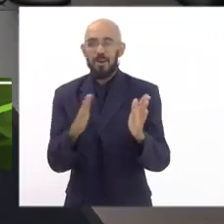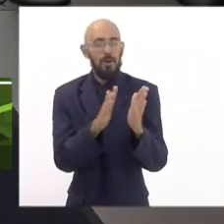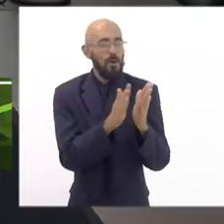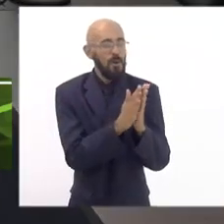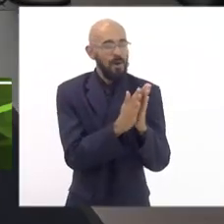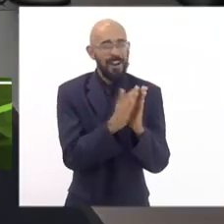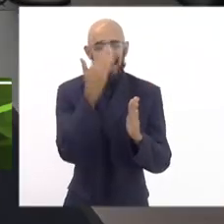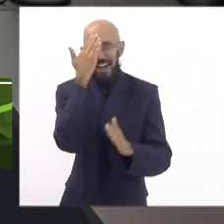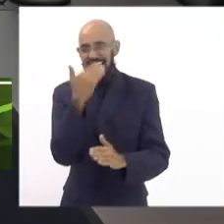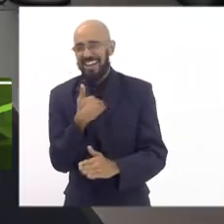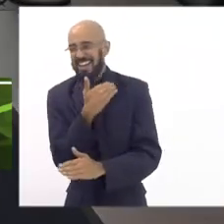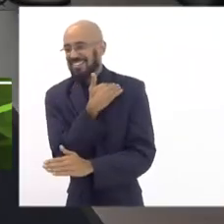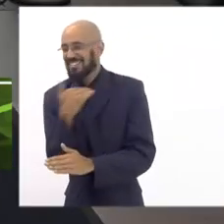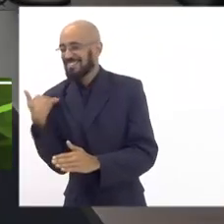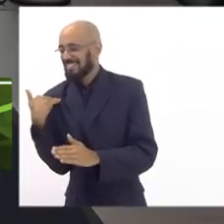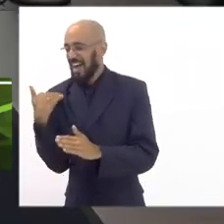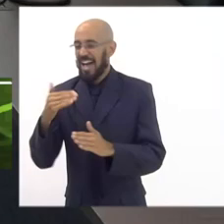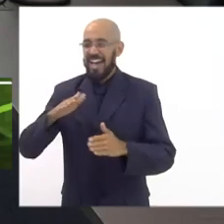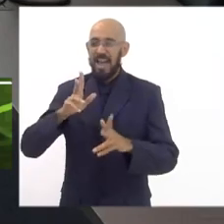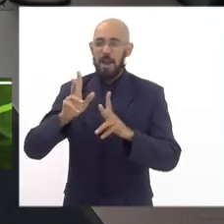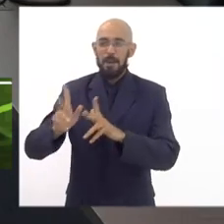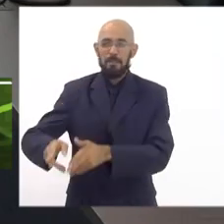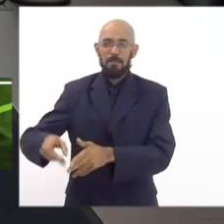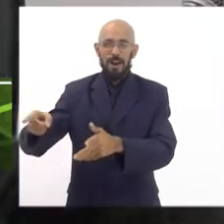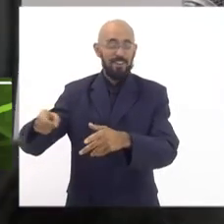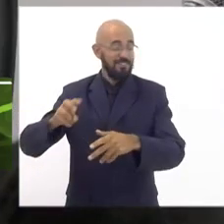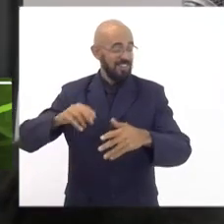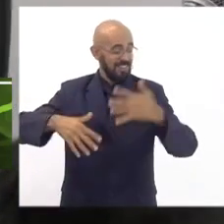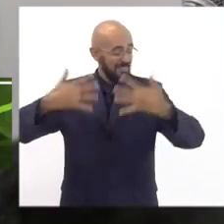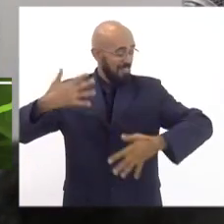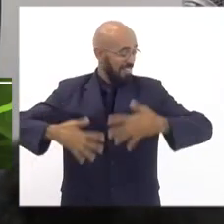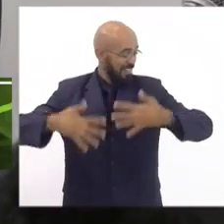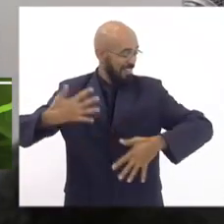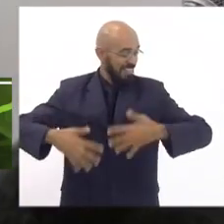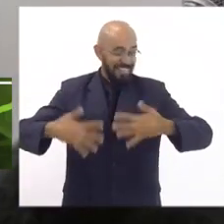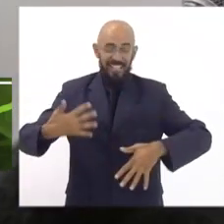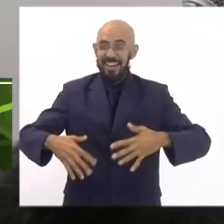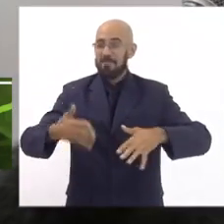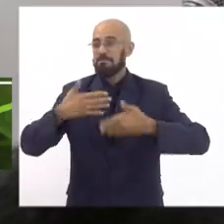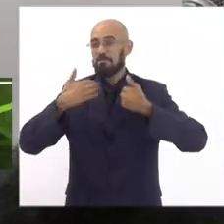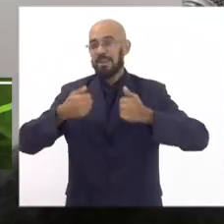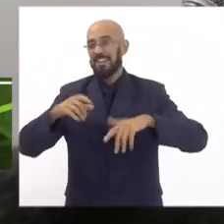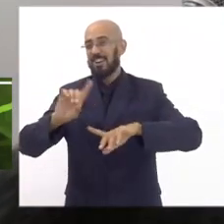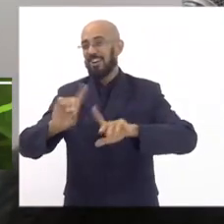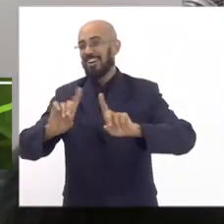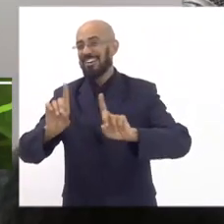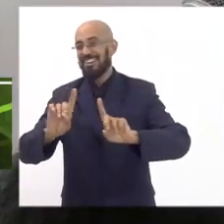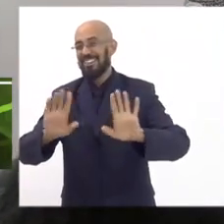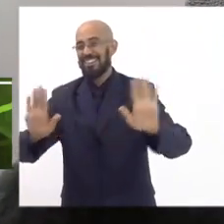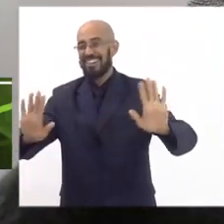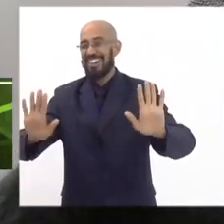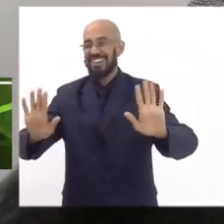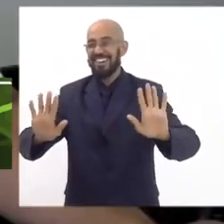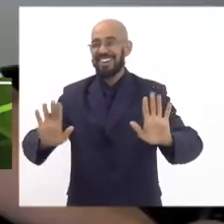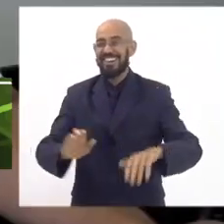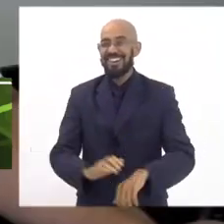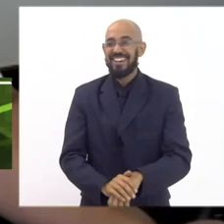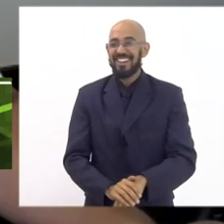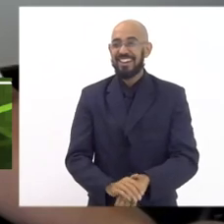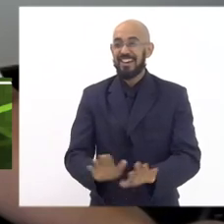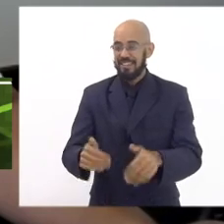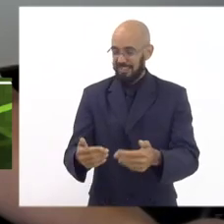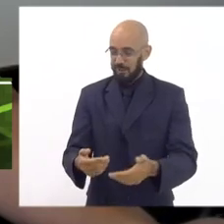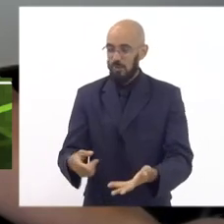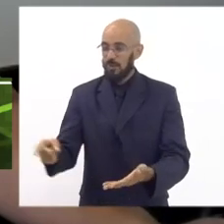coisa, no meu entender, mas para alguns não é, vai dar uma confusão. Deputado melhor Márcio não entrar Pacheco. Nisso, deputado Valdec. Como Vossa Excelência é